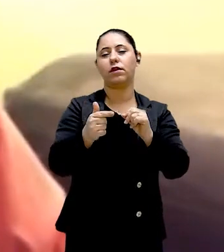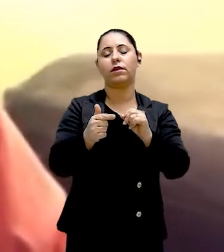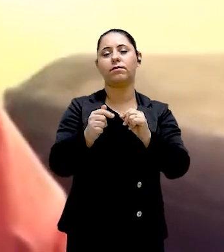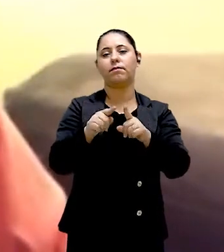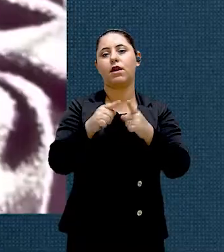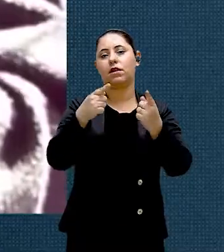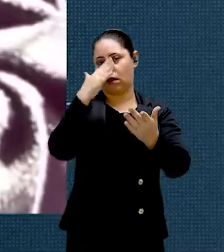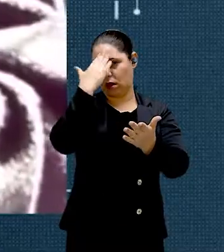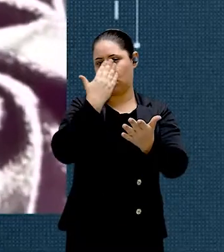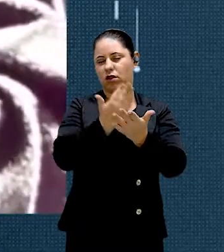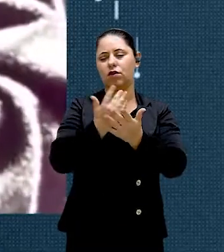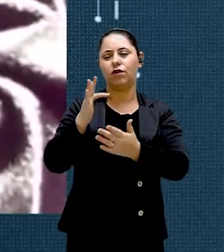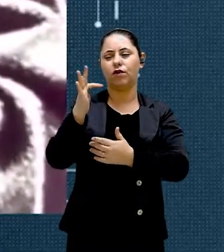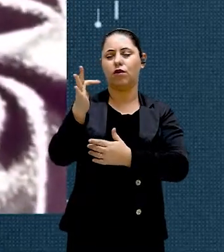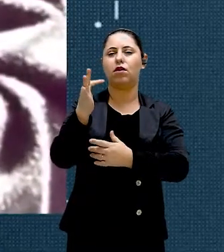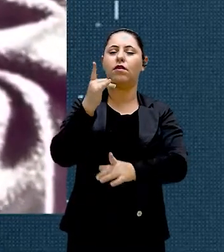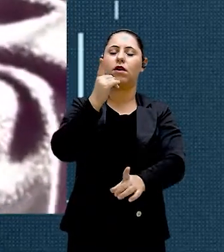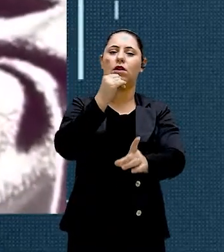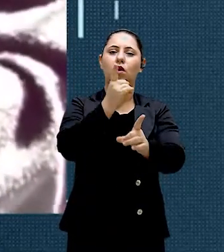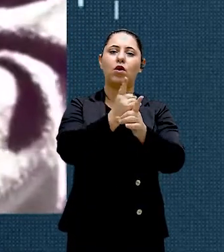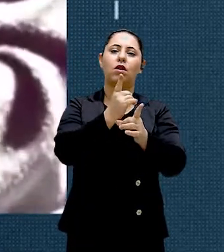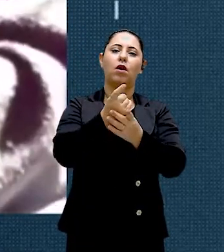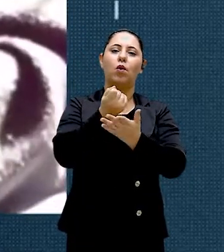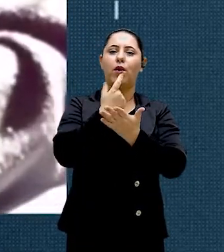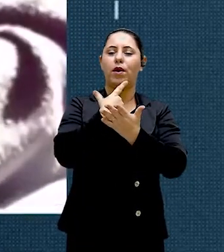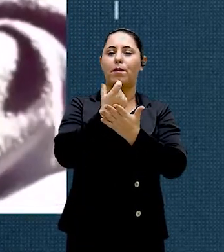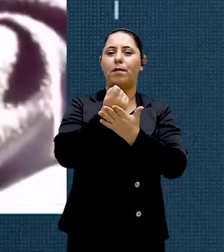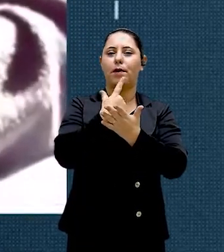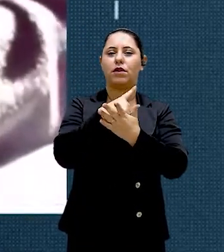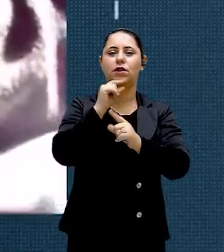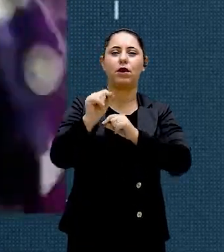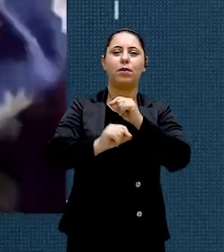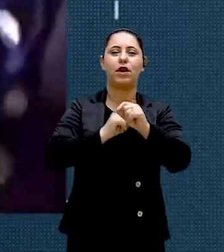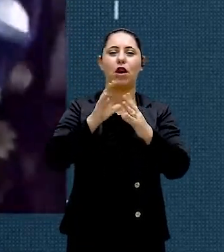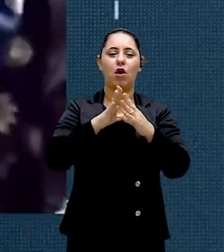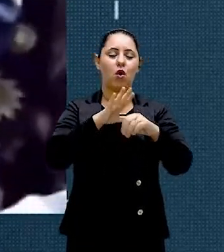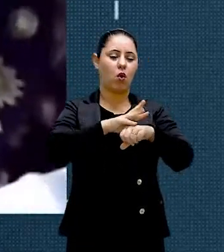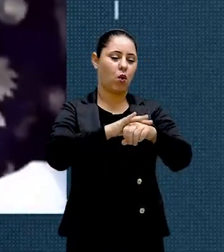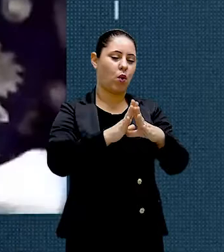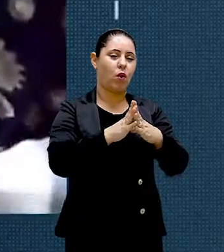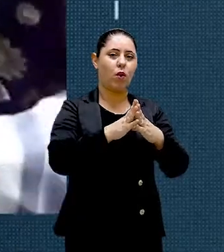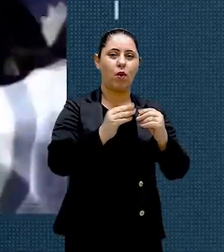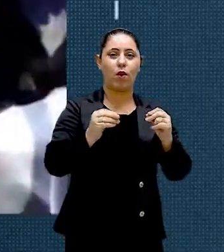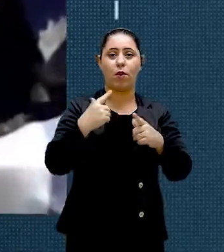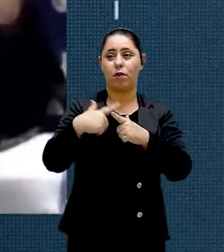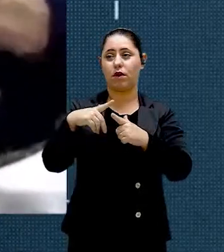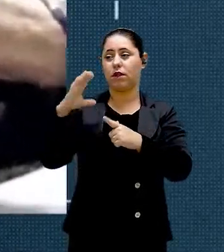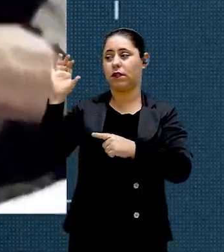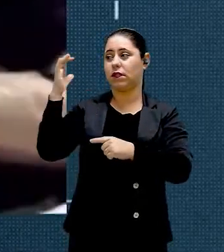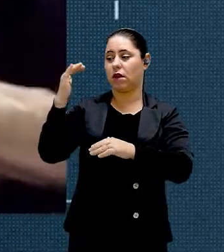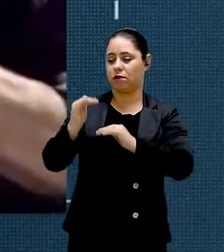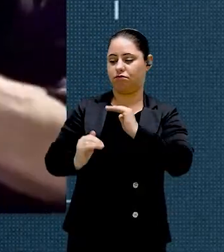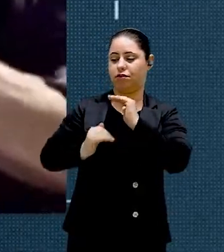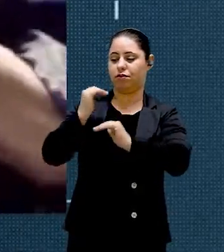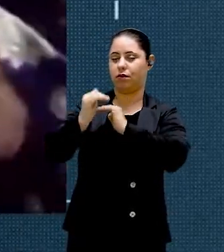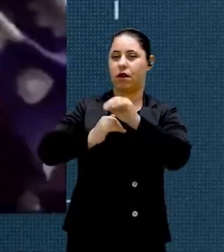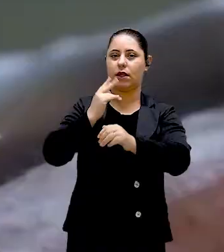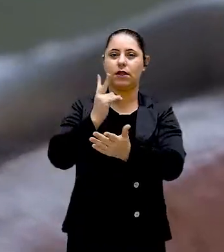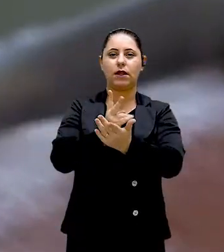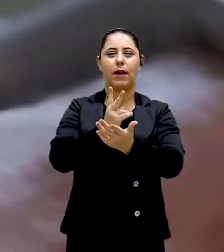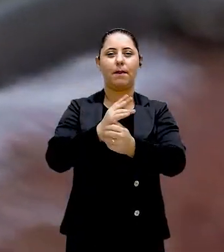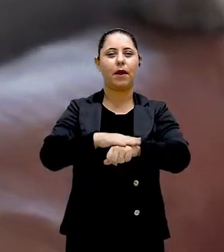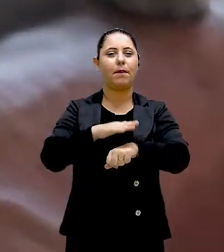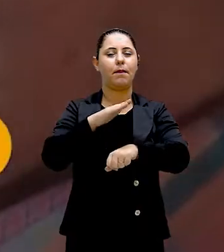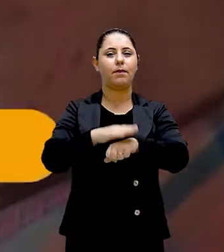dia a gente vai ter esse remédio para a gente curar, porque a ciência vem evoluindo.